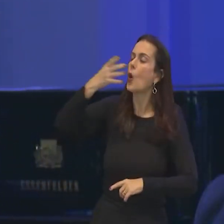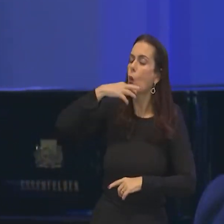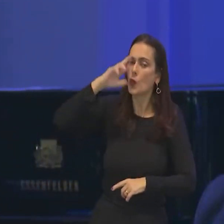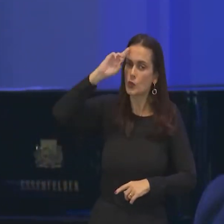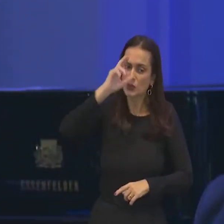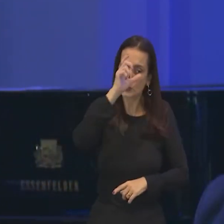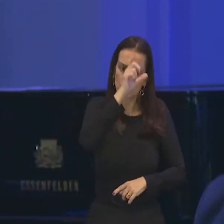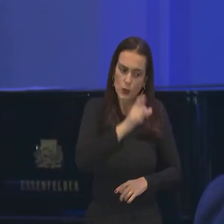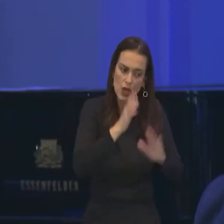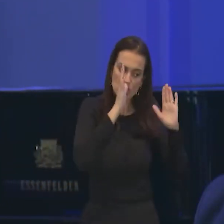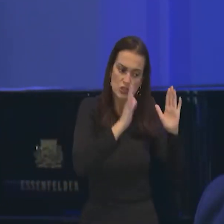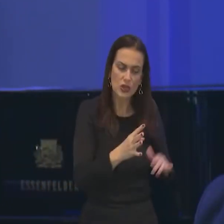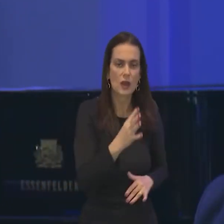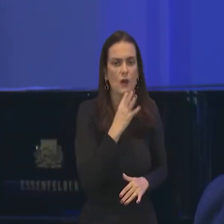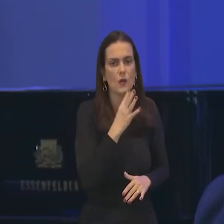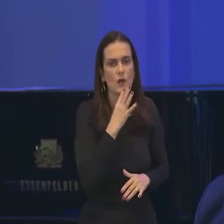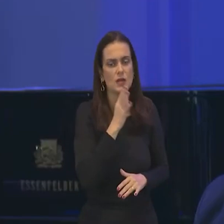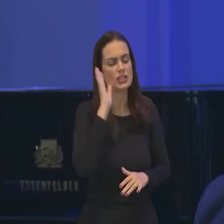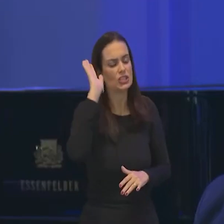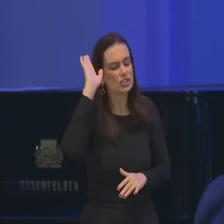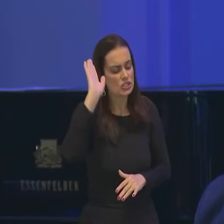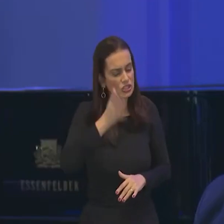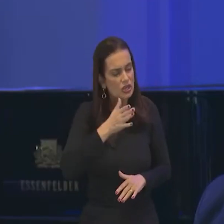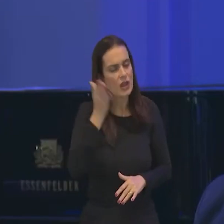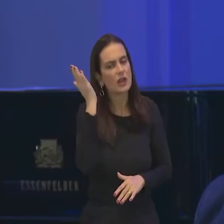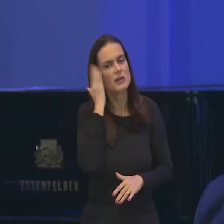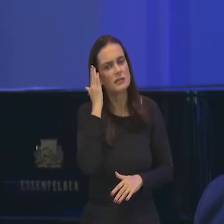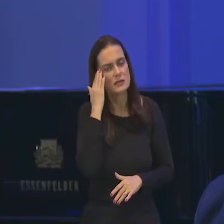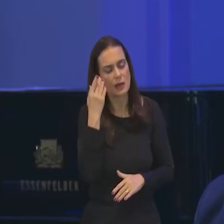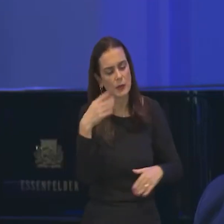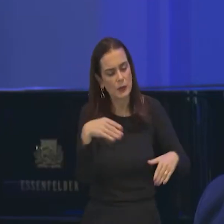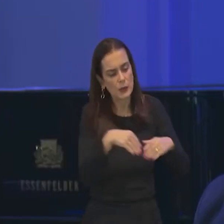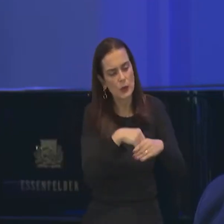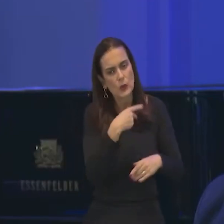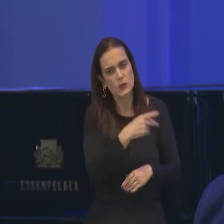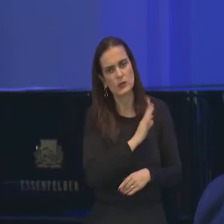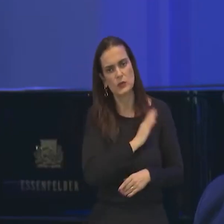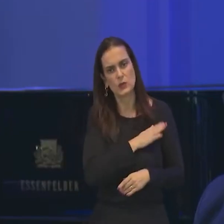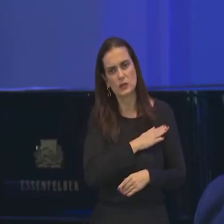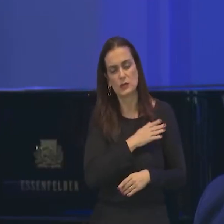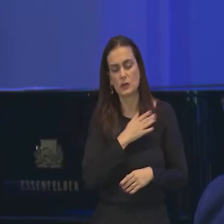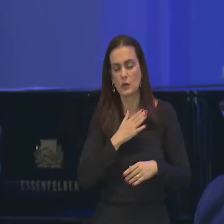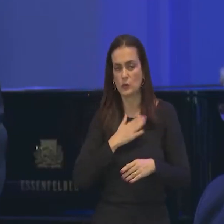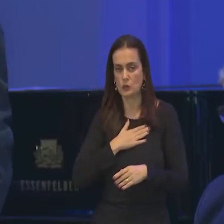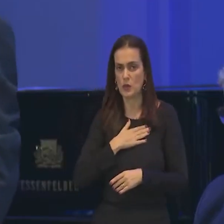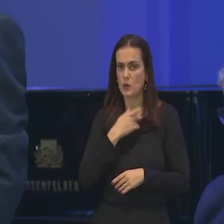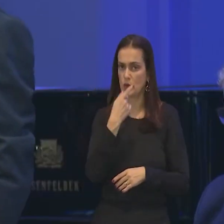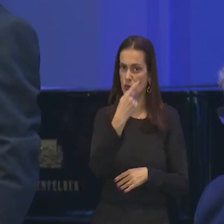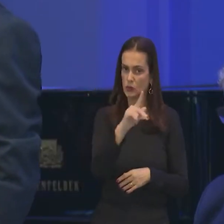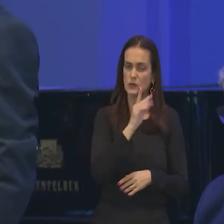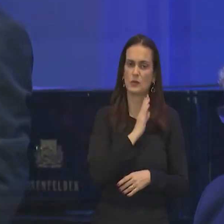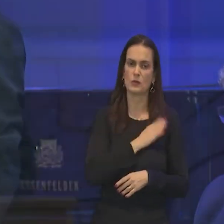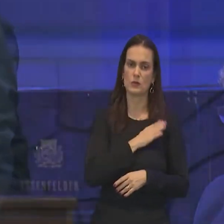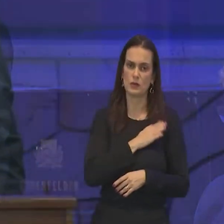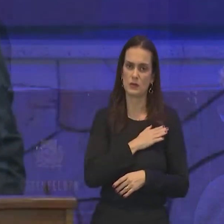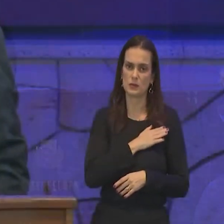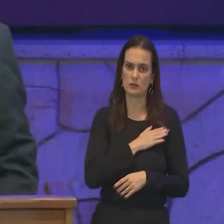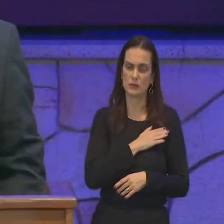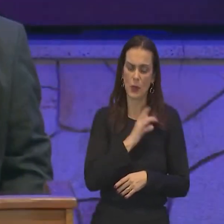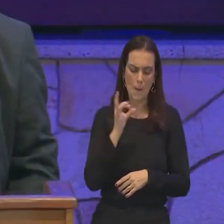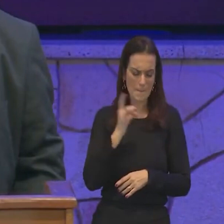muito tempo, porque Ele já sabe o que vai no seu coração, no meu coração, no nosso coração. Não tenha medo,